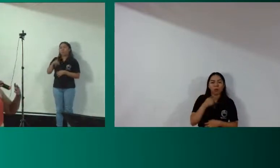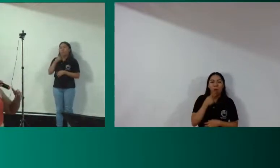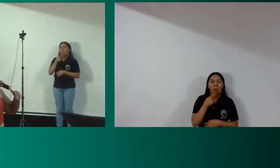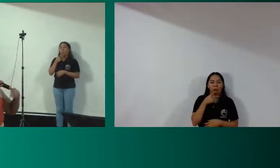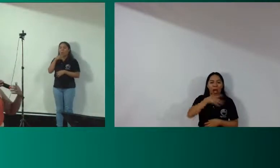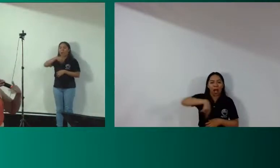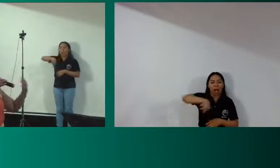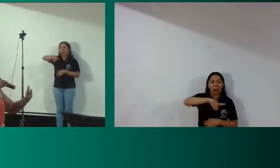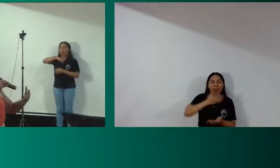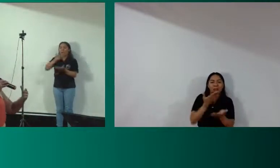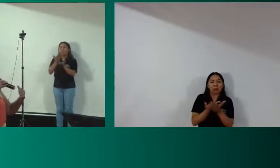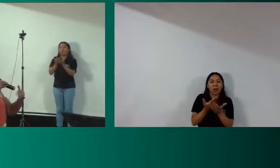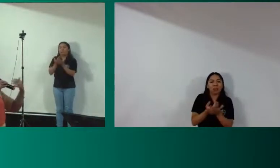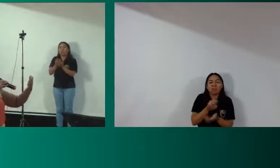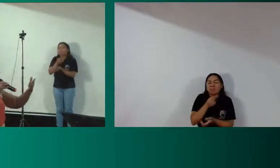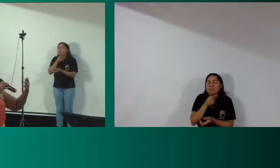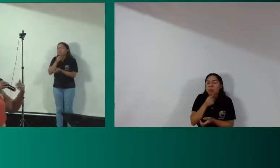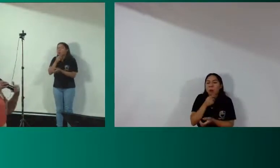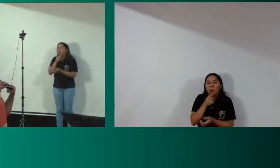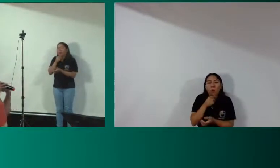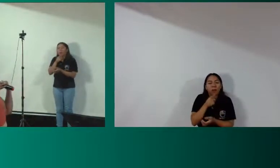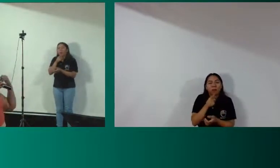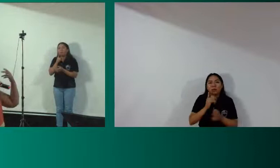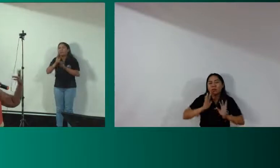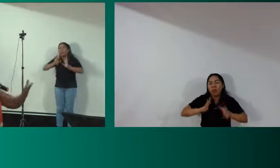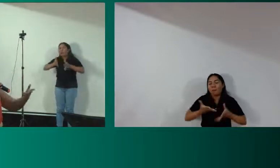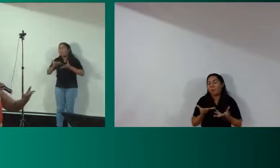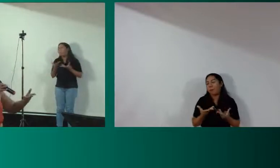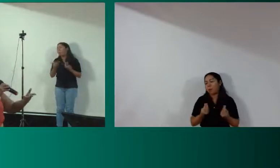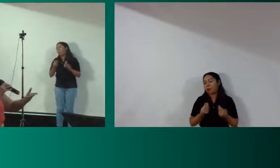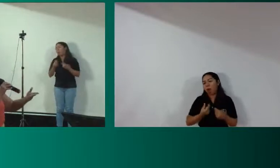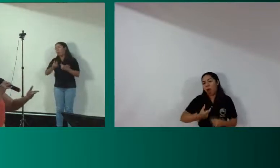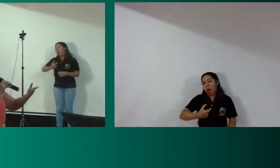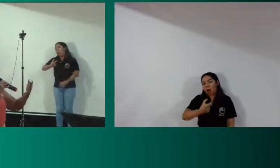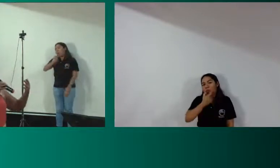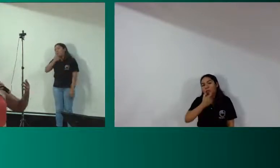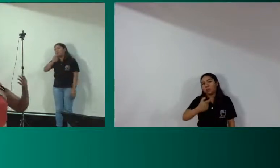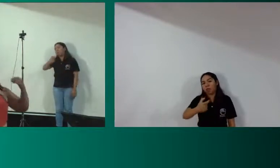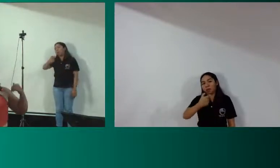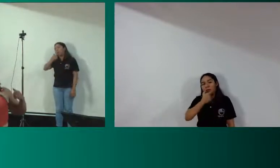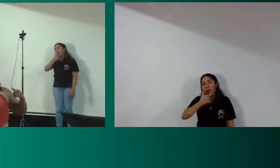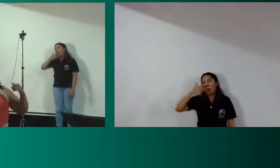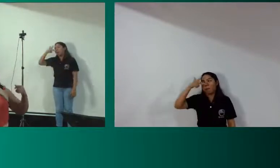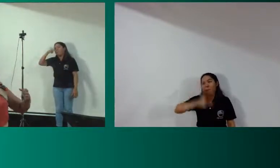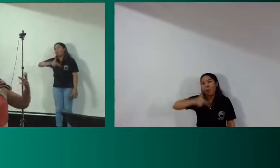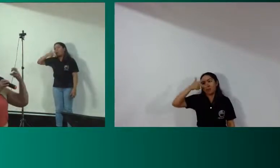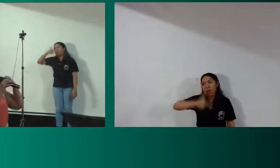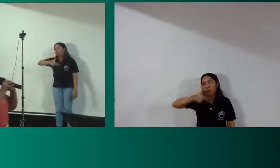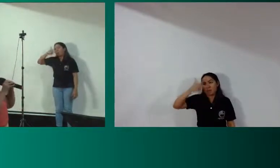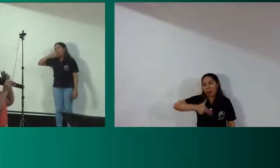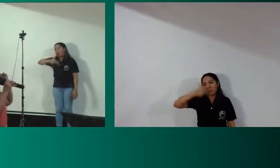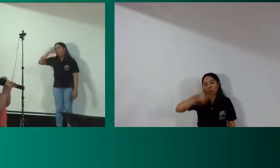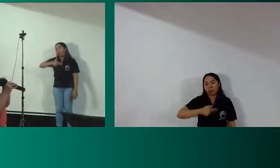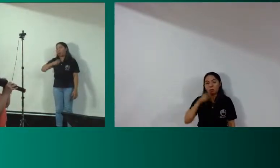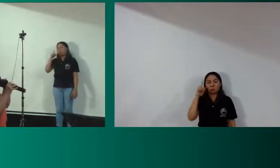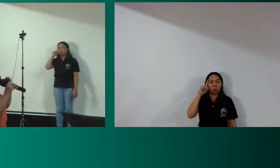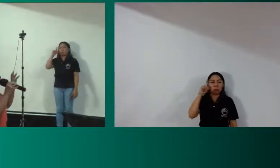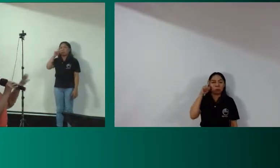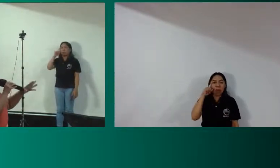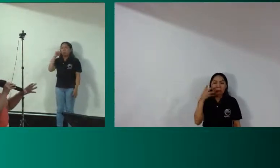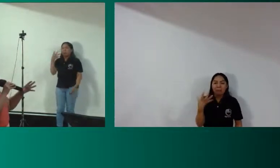porque às vezes muitos estavam vindo para a instituição como um lugar de ter uma segurança